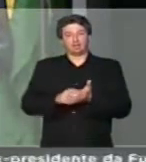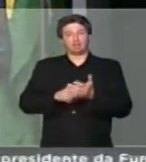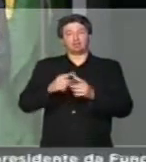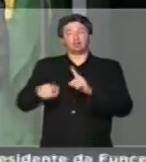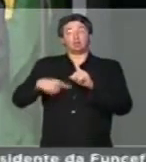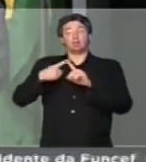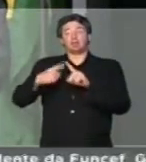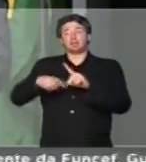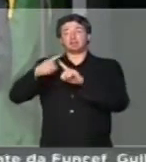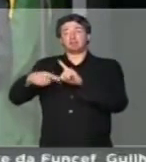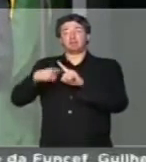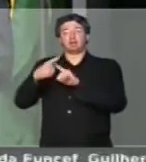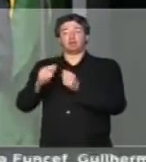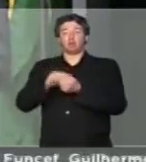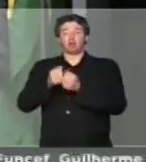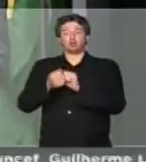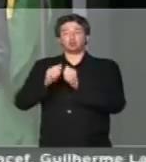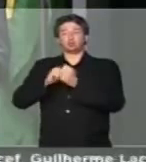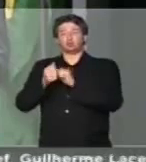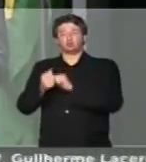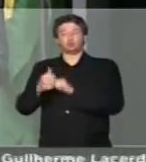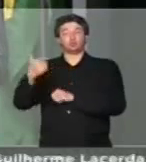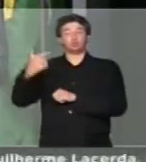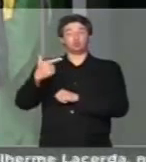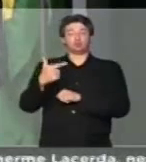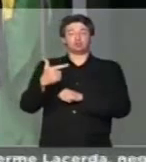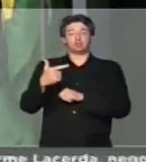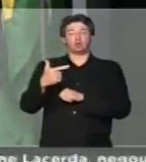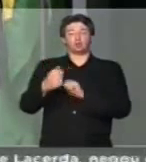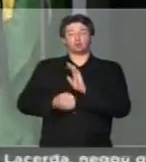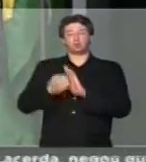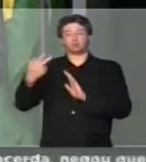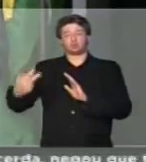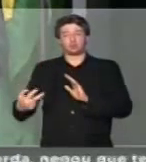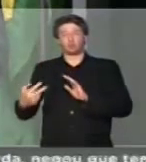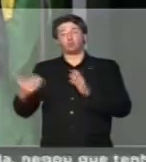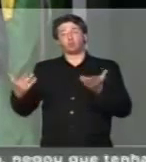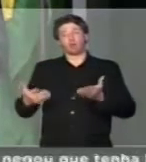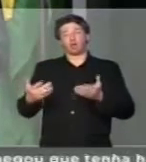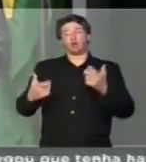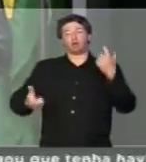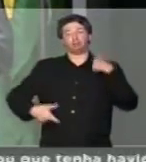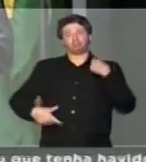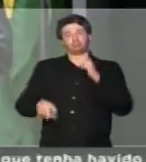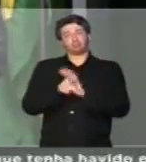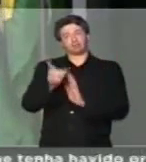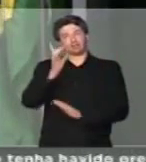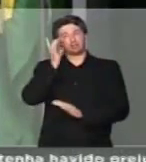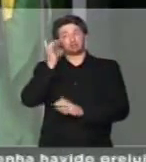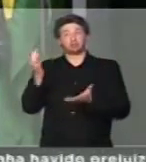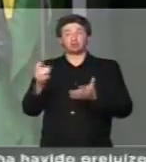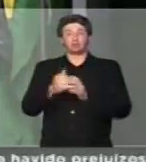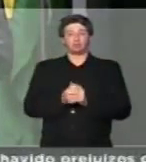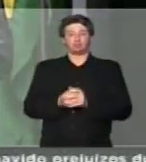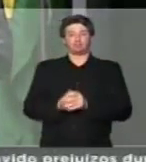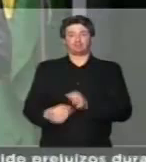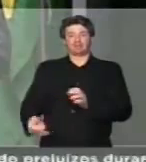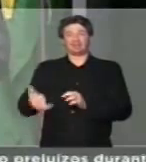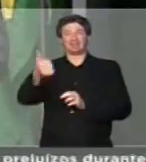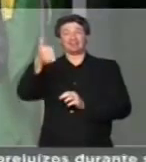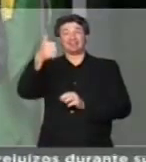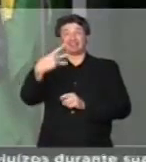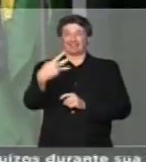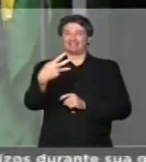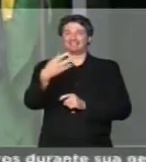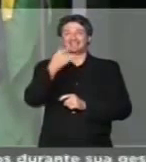reajustes sucessivos durante o segundo mandato da presidente Dilma. Portanto, 13 exemplos